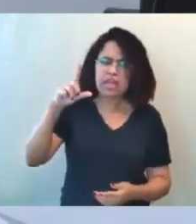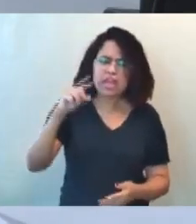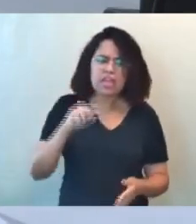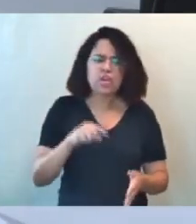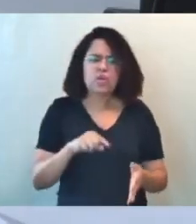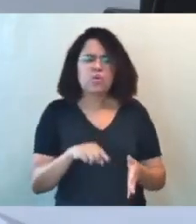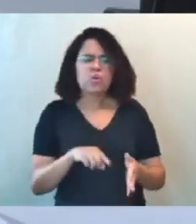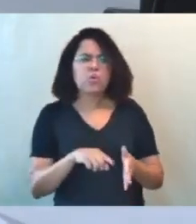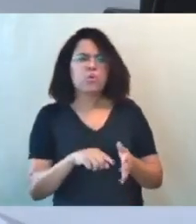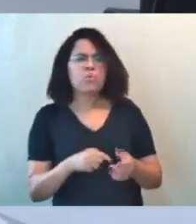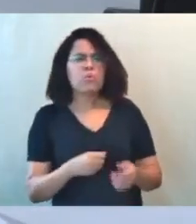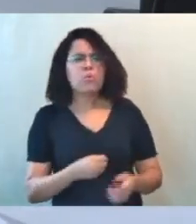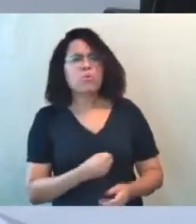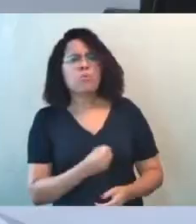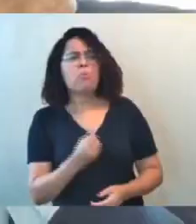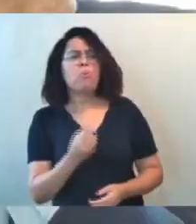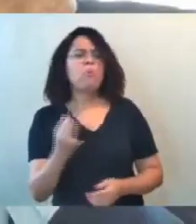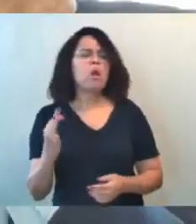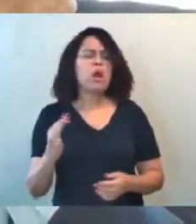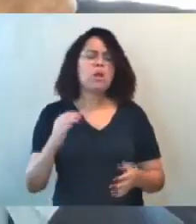quais usam o ônibus convencional?